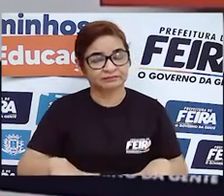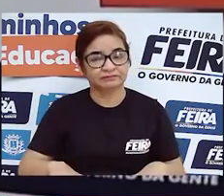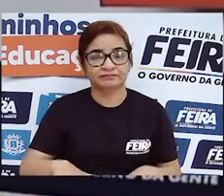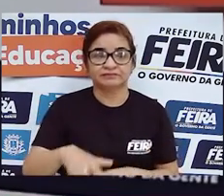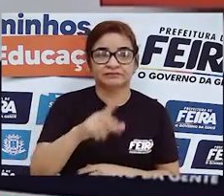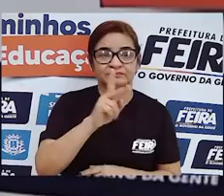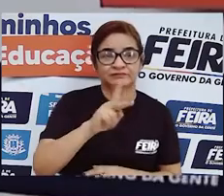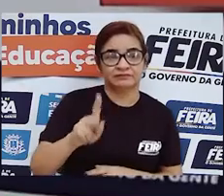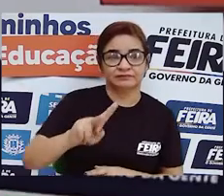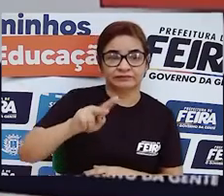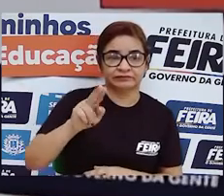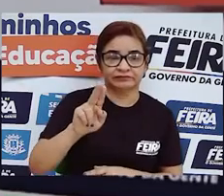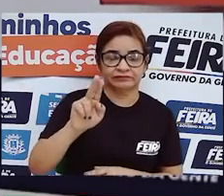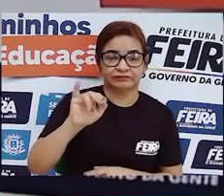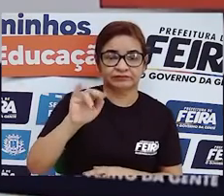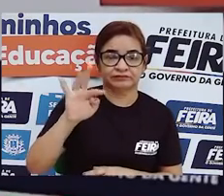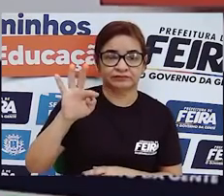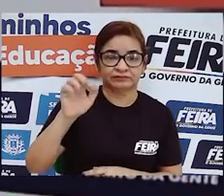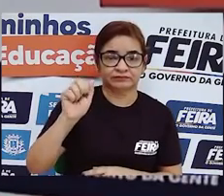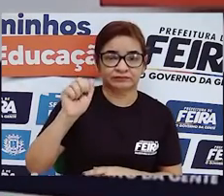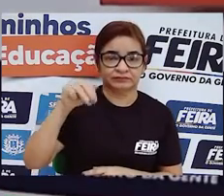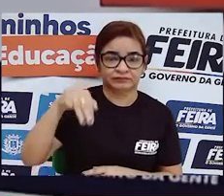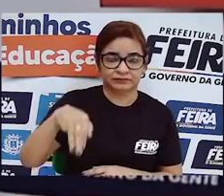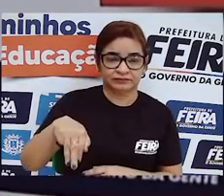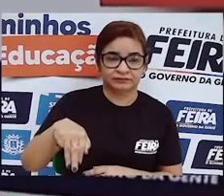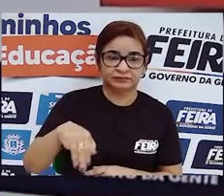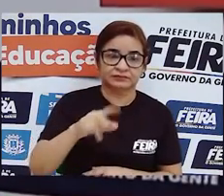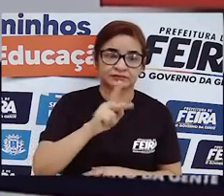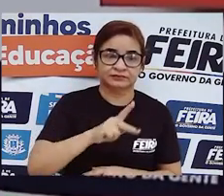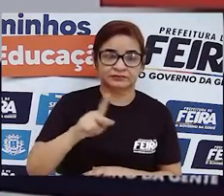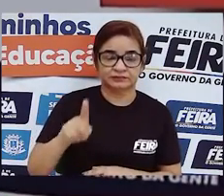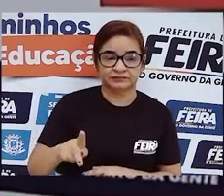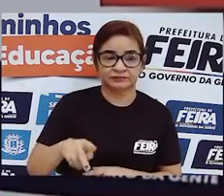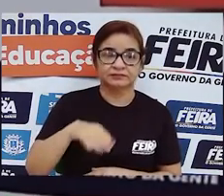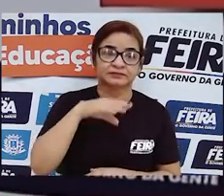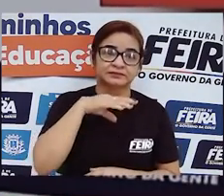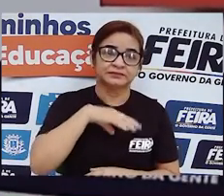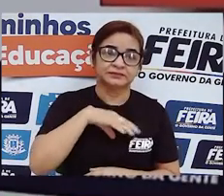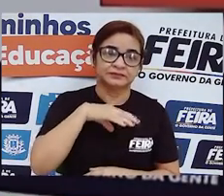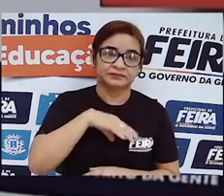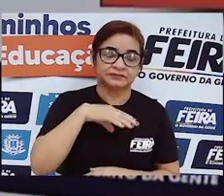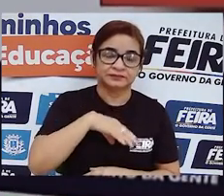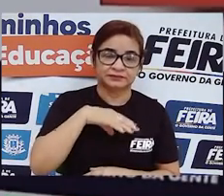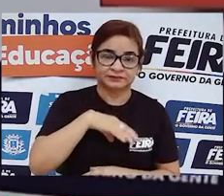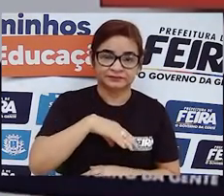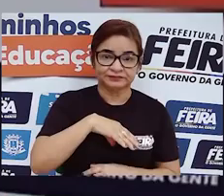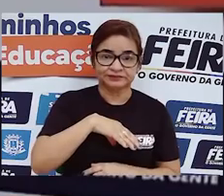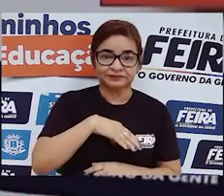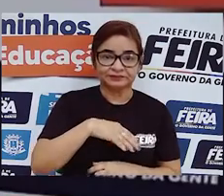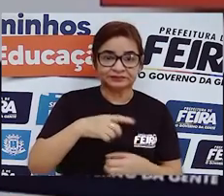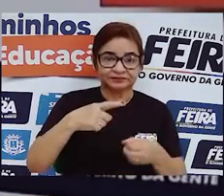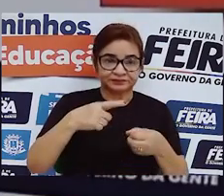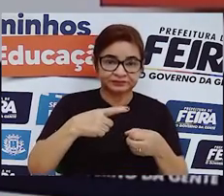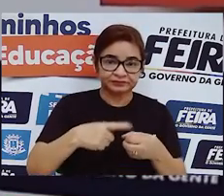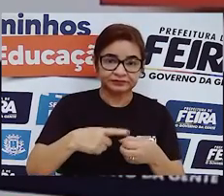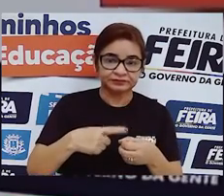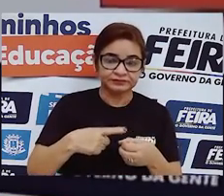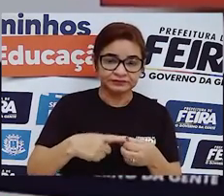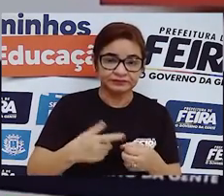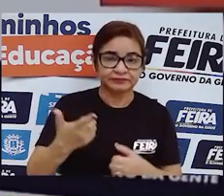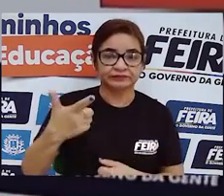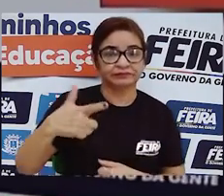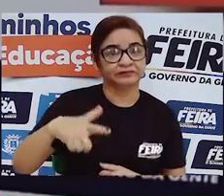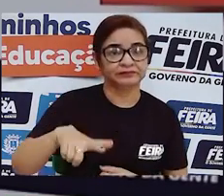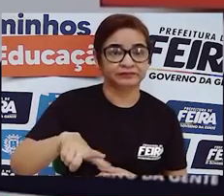Olá, pessoal. Sou eu mais uma vez com vocês, professor Ethan Leal, professor de língua portuguesa da Escola Rosa Maria Esperidião